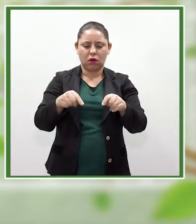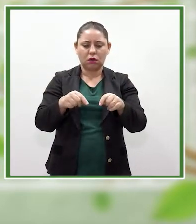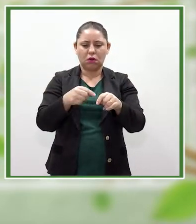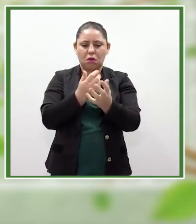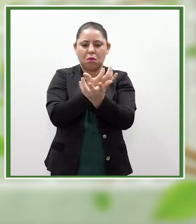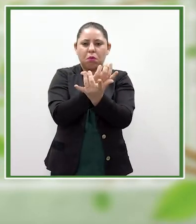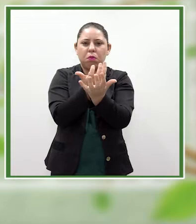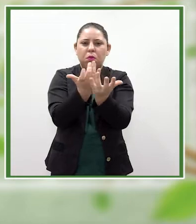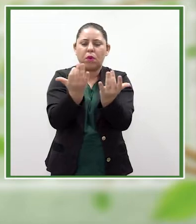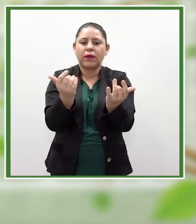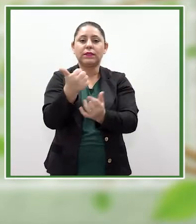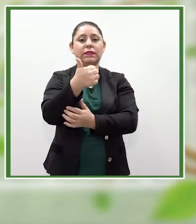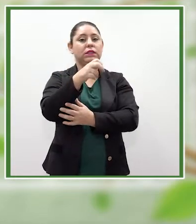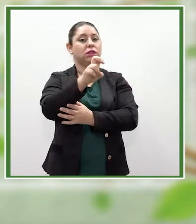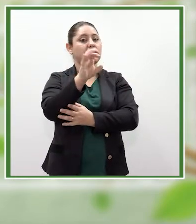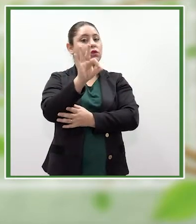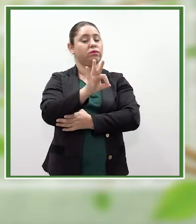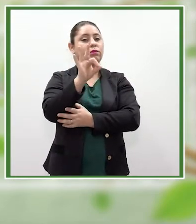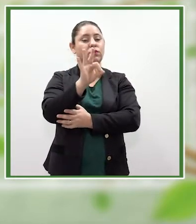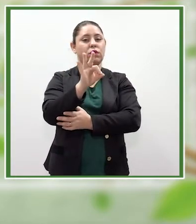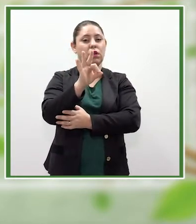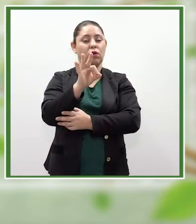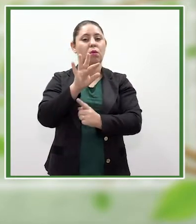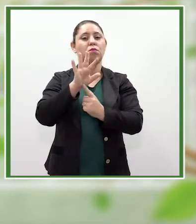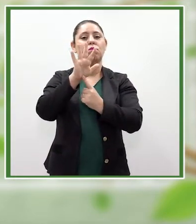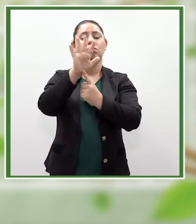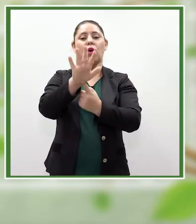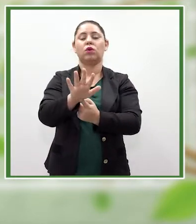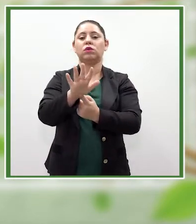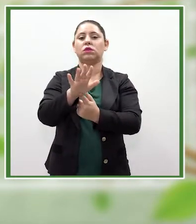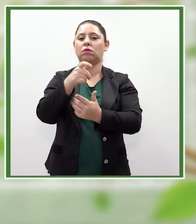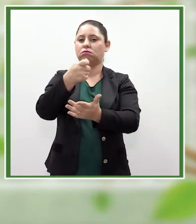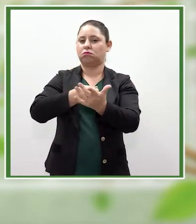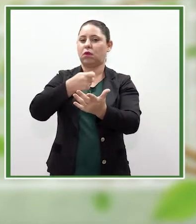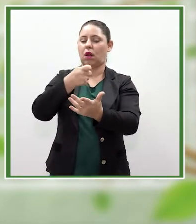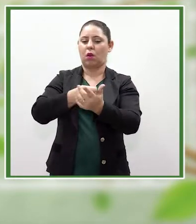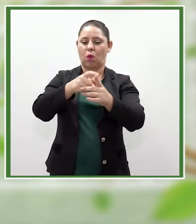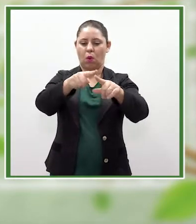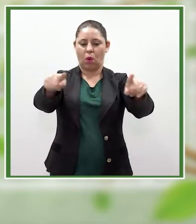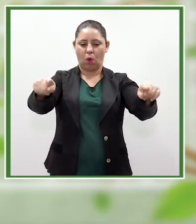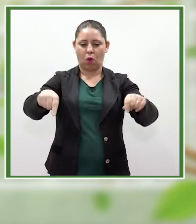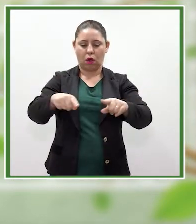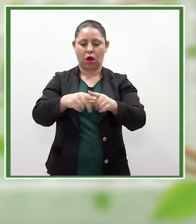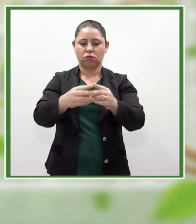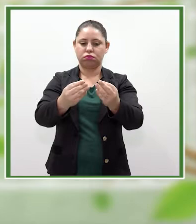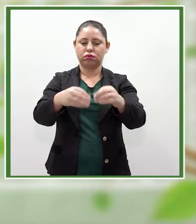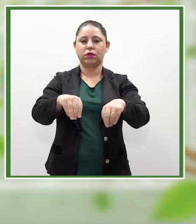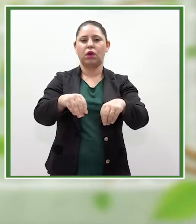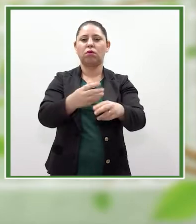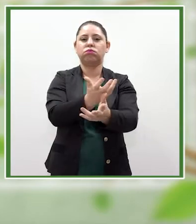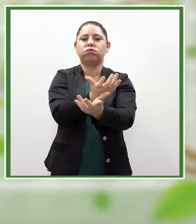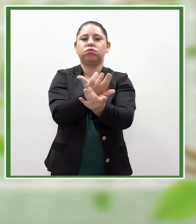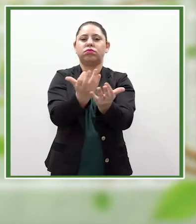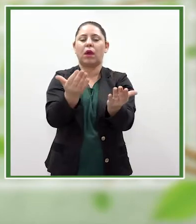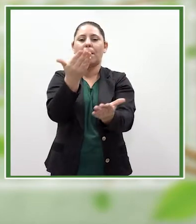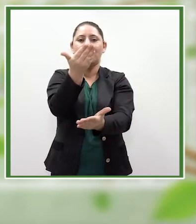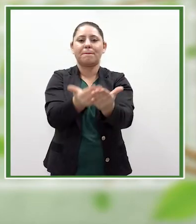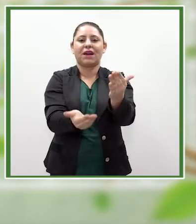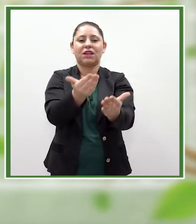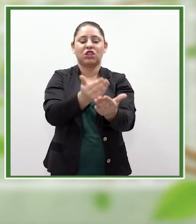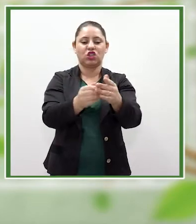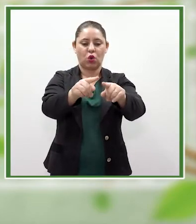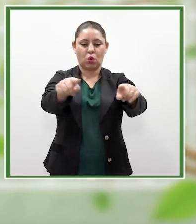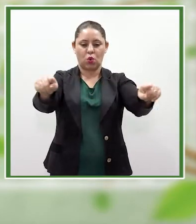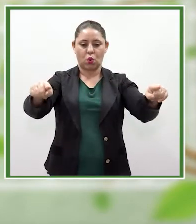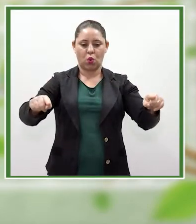pecuária não está entrando em áreas de desmatamento. Pelo contrário, outras culturas